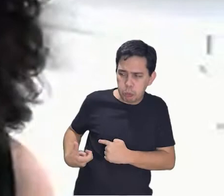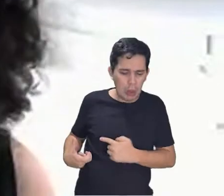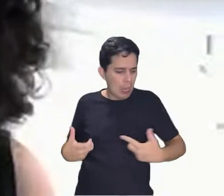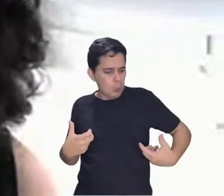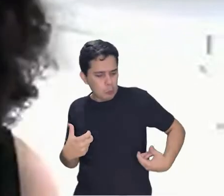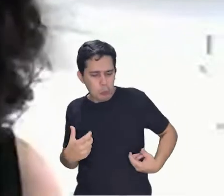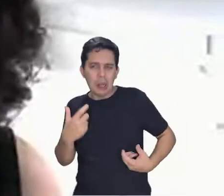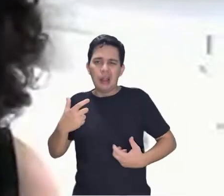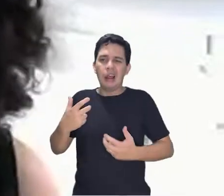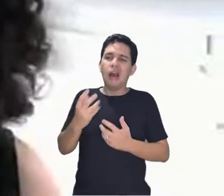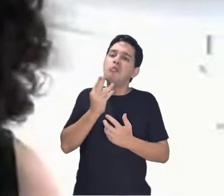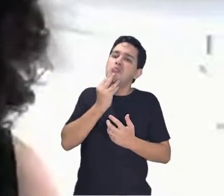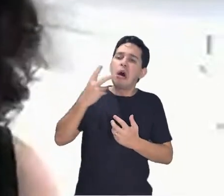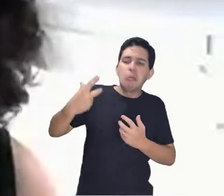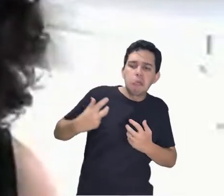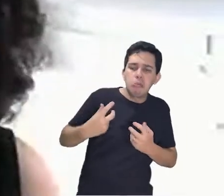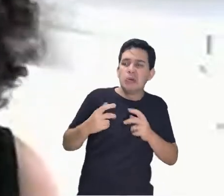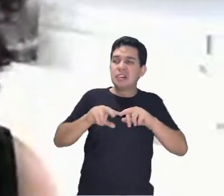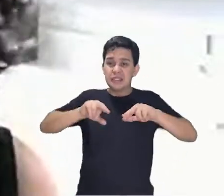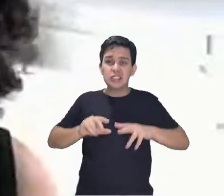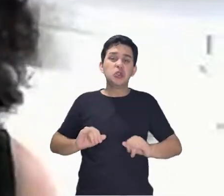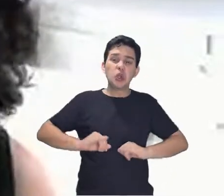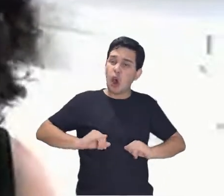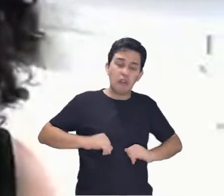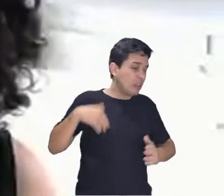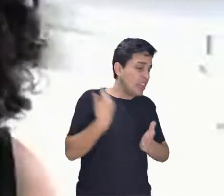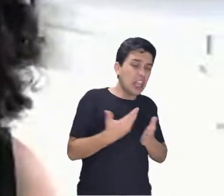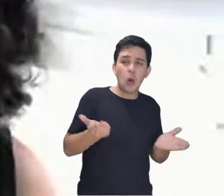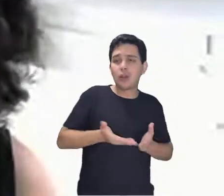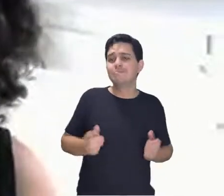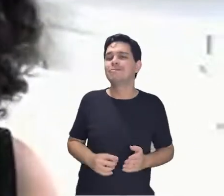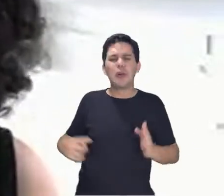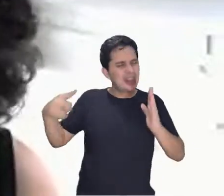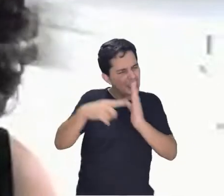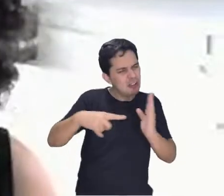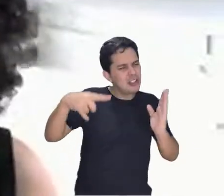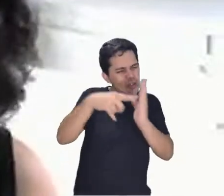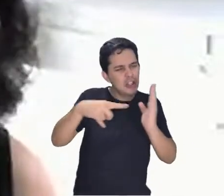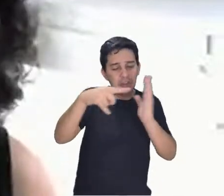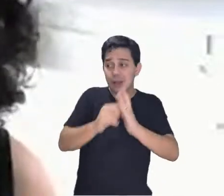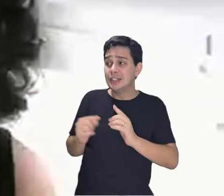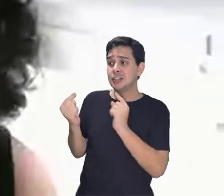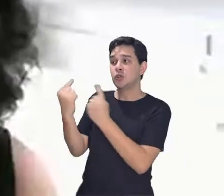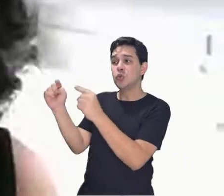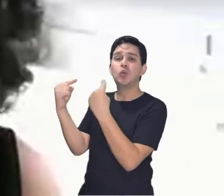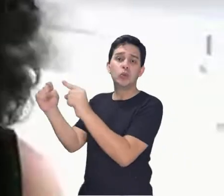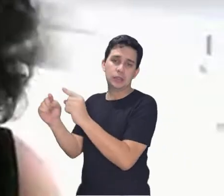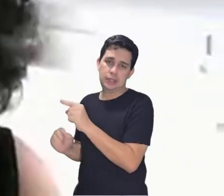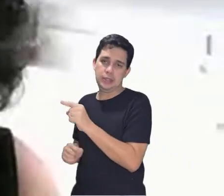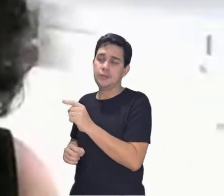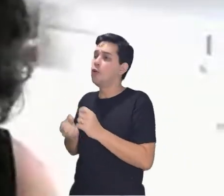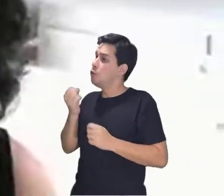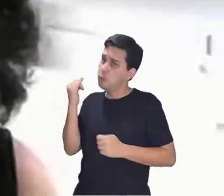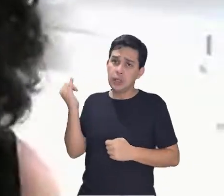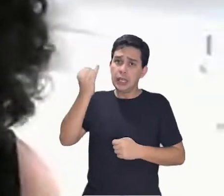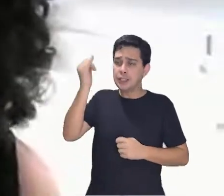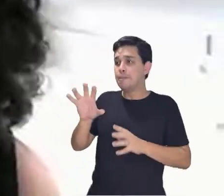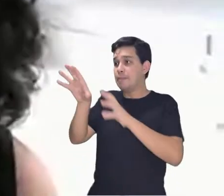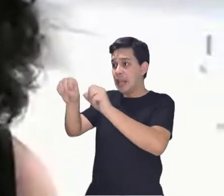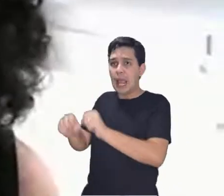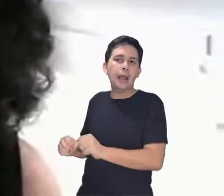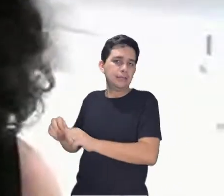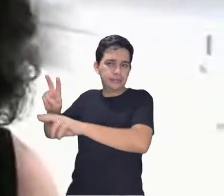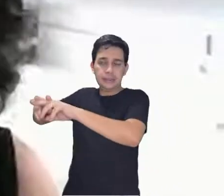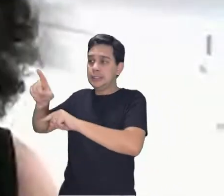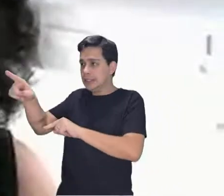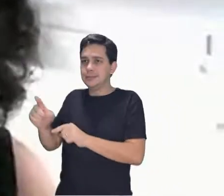caso aqui, né? Então era importante a prisão deles, porque senão eles certamente continuariam a fazer novas vítimas, porque tinham aquela ganância